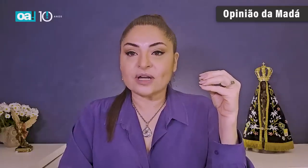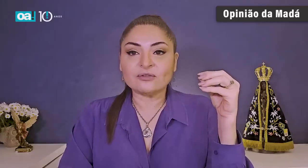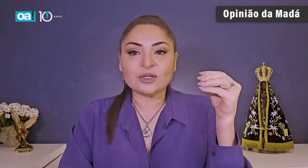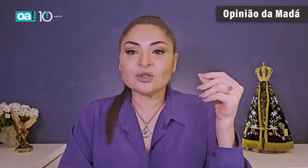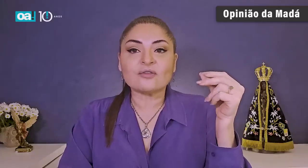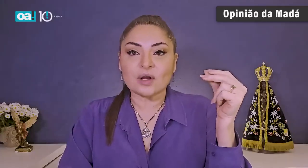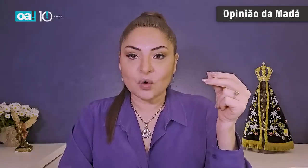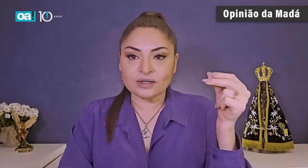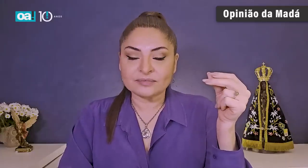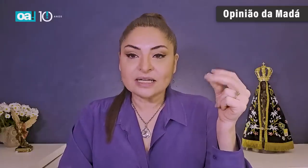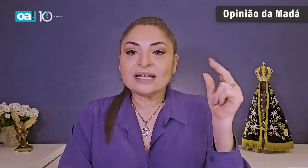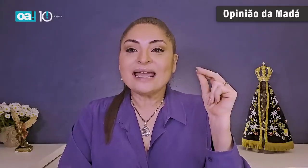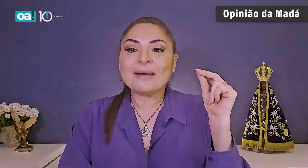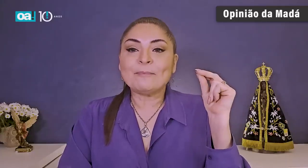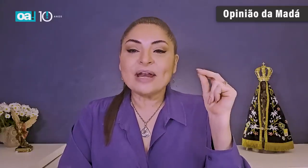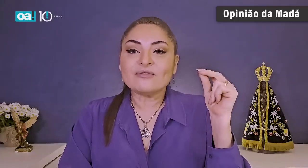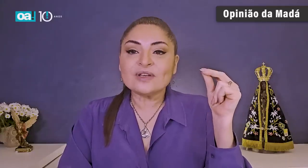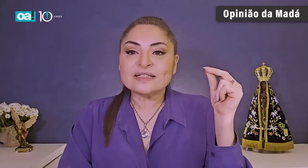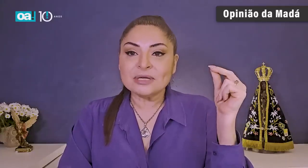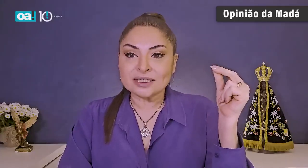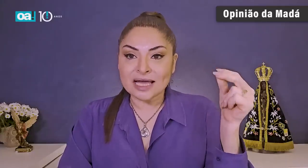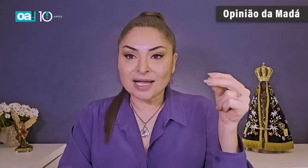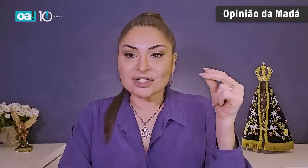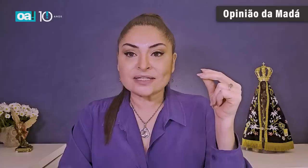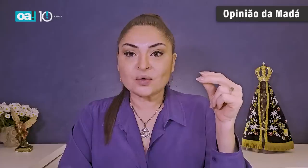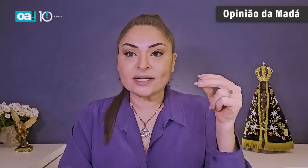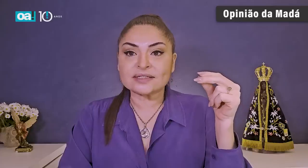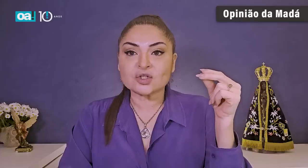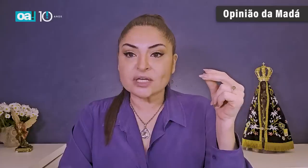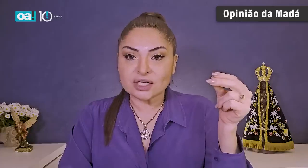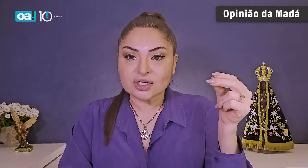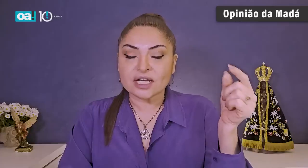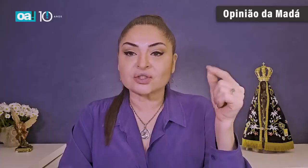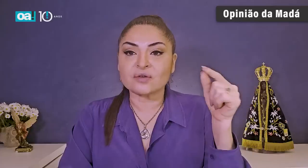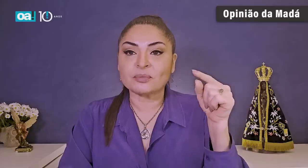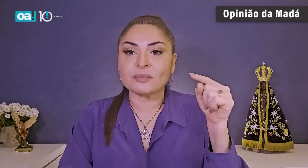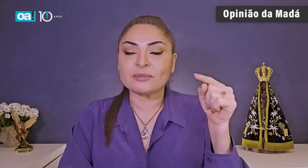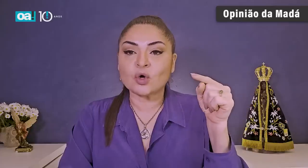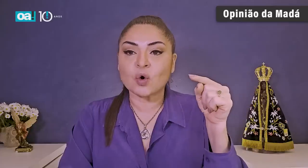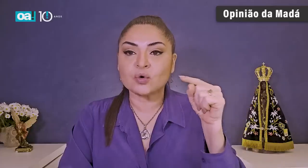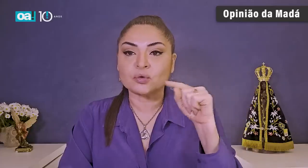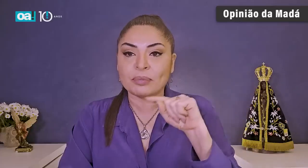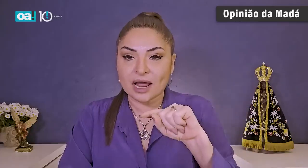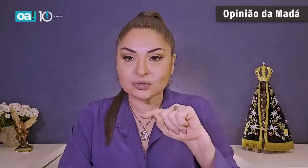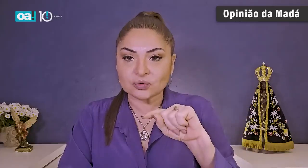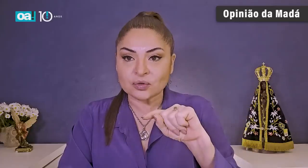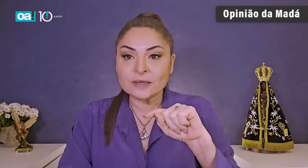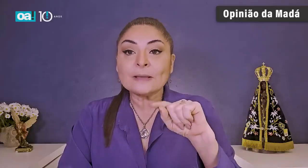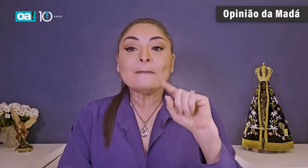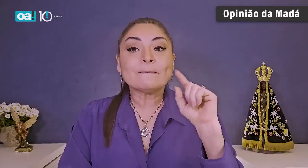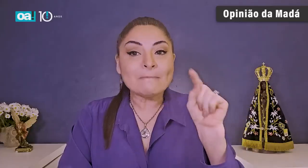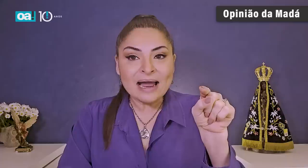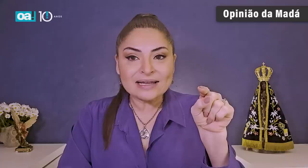do IOF não é só o valor, é a previsibilidade e a segurança jurídica. Resolve um problema no curto